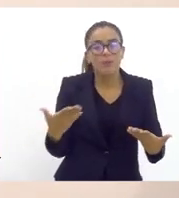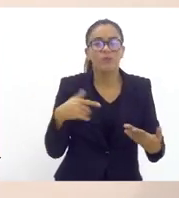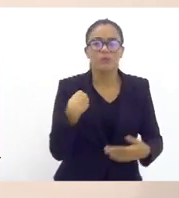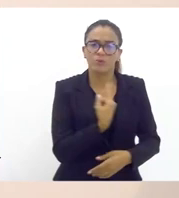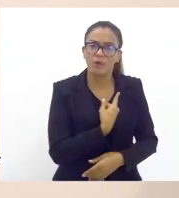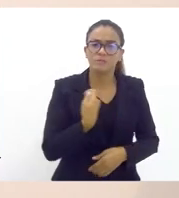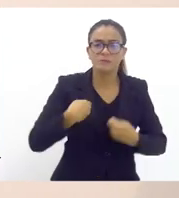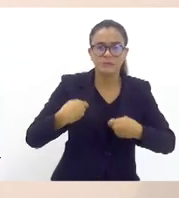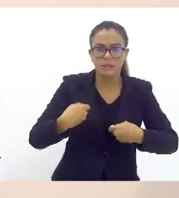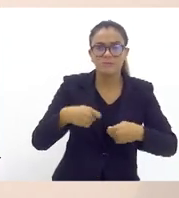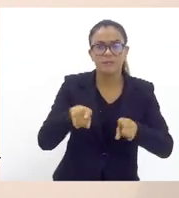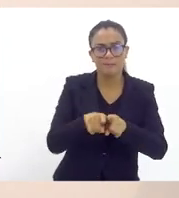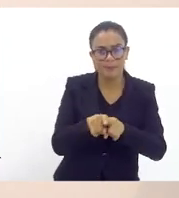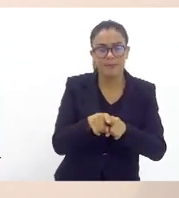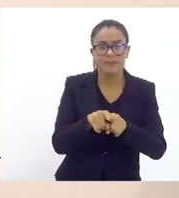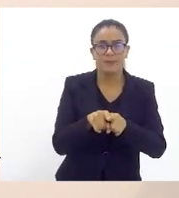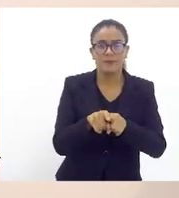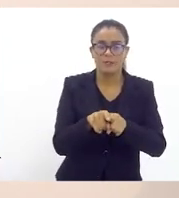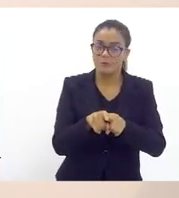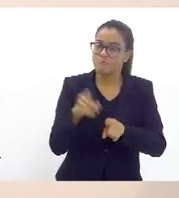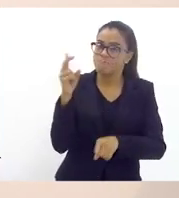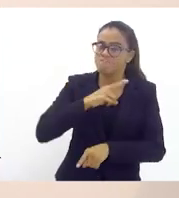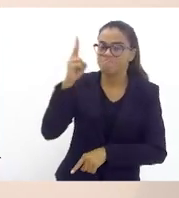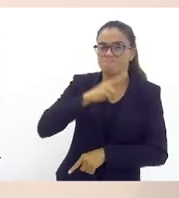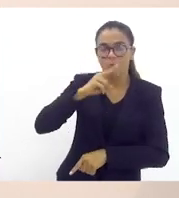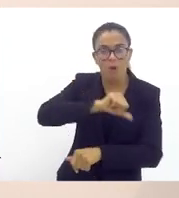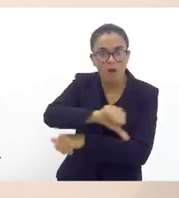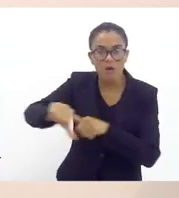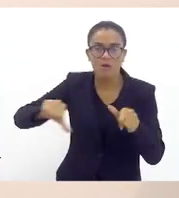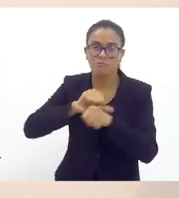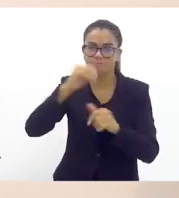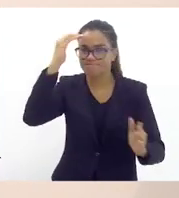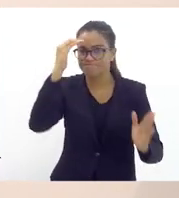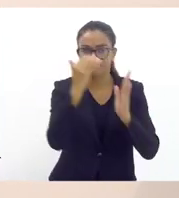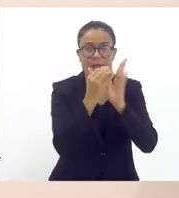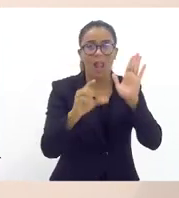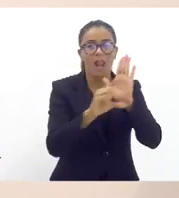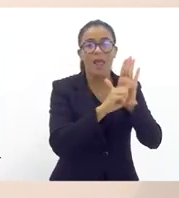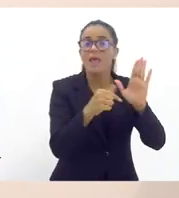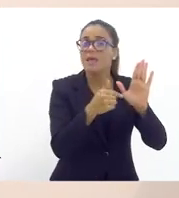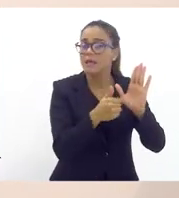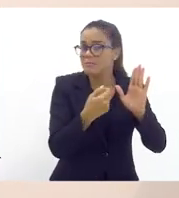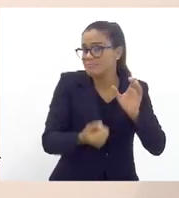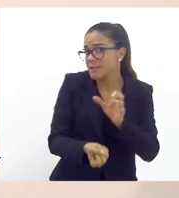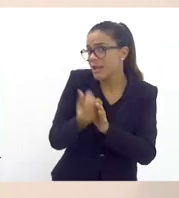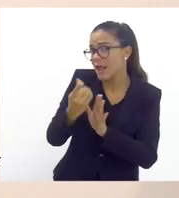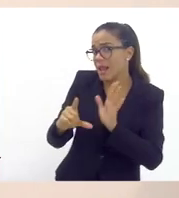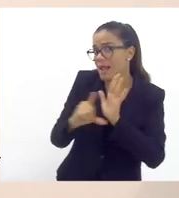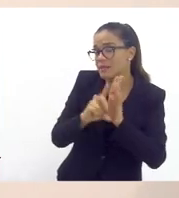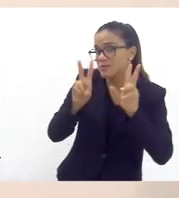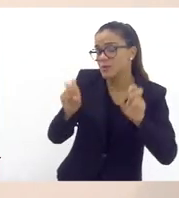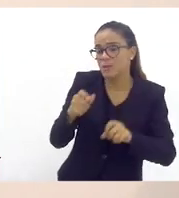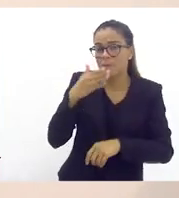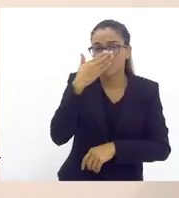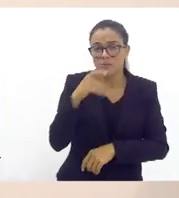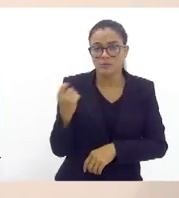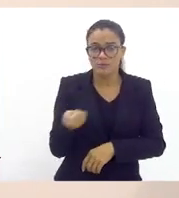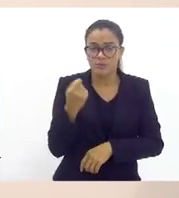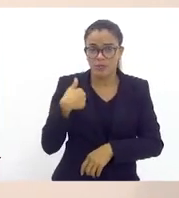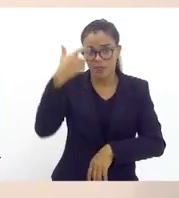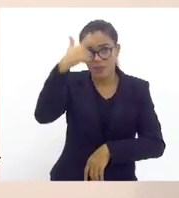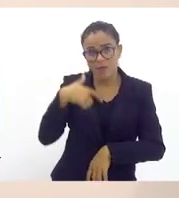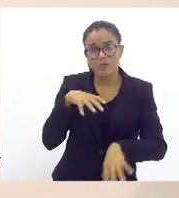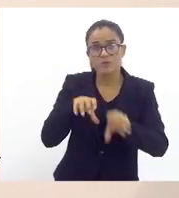assim, isso precisa ser também uma urgência em termos de legislação a questão da prostituição. Eu sou formada